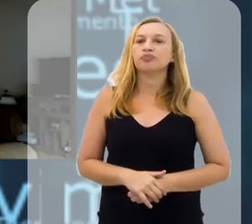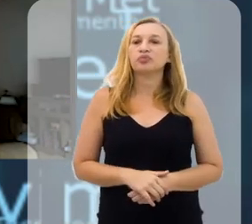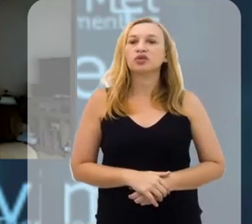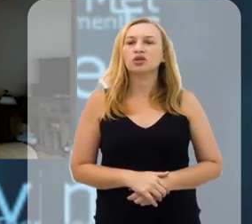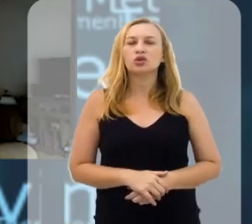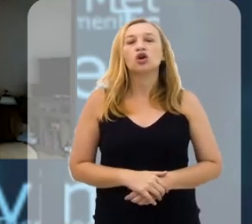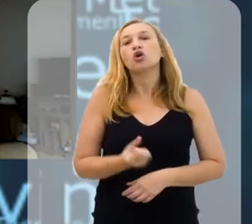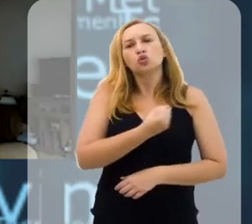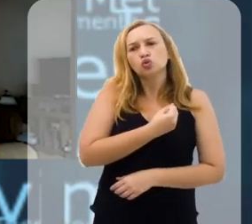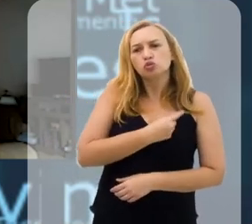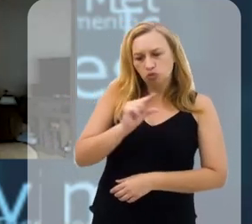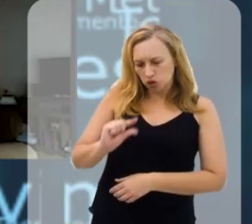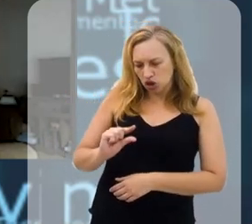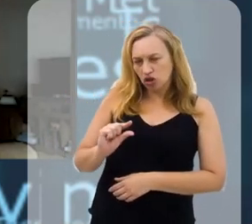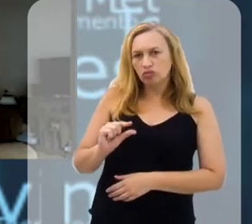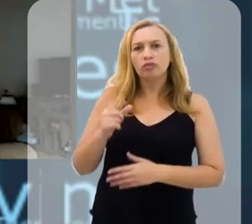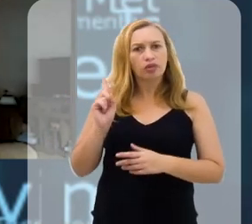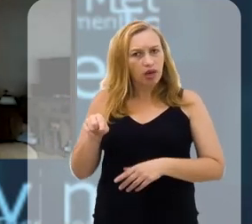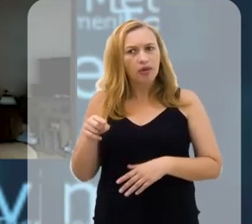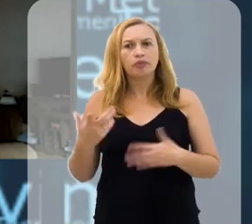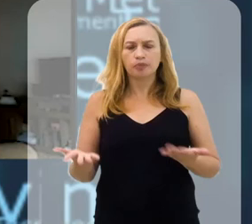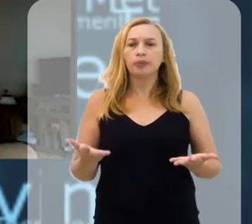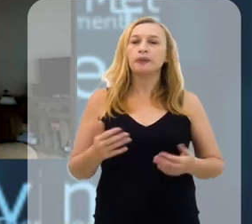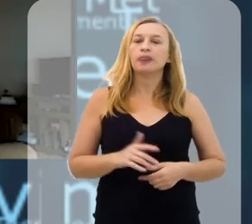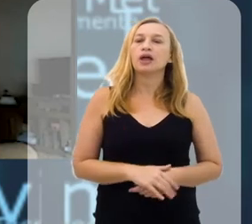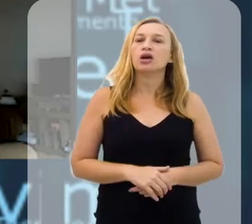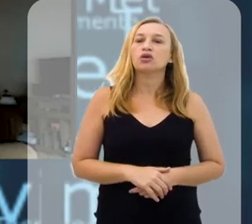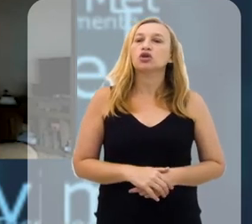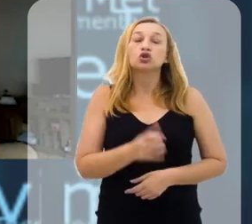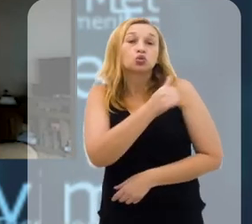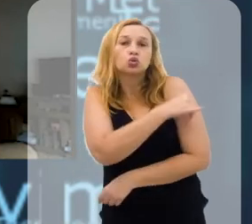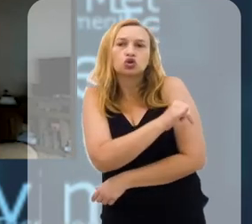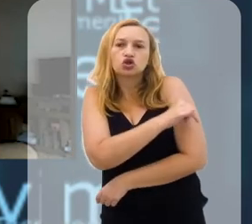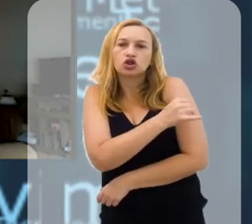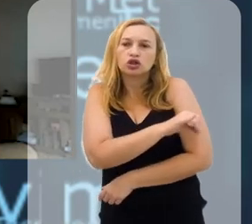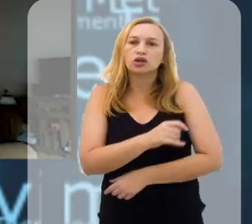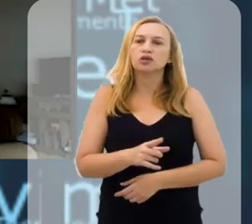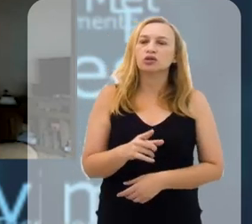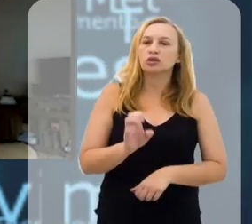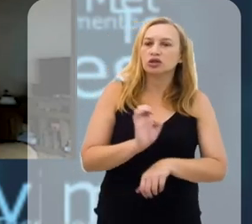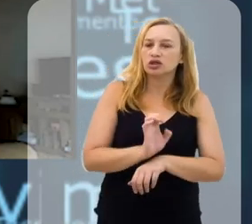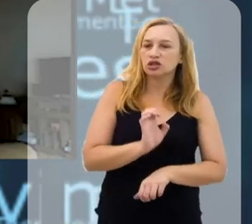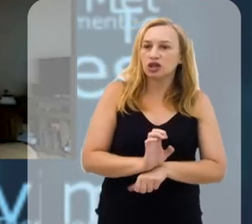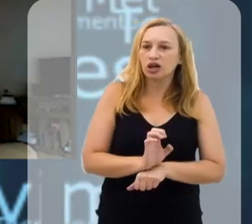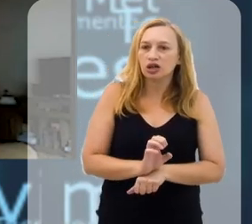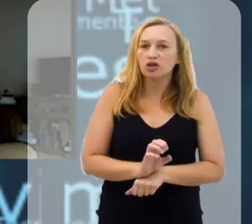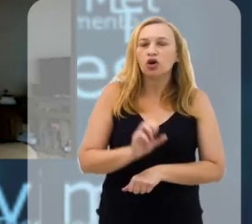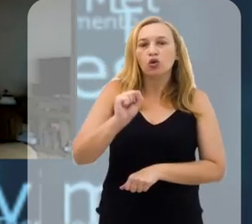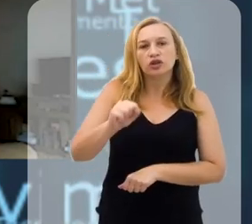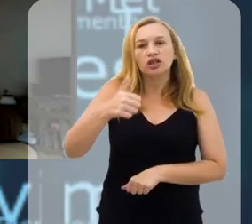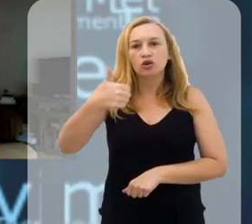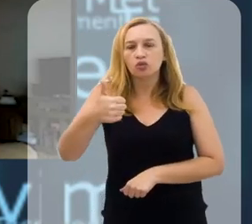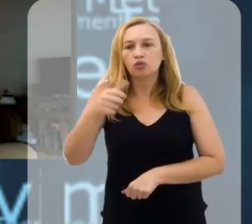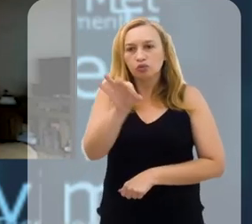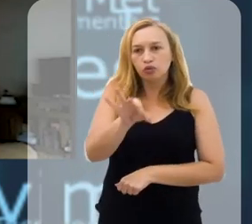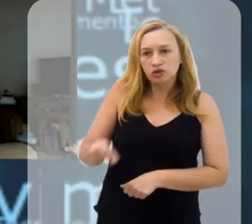são dirigidos por mulheres. Ainda é um número pequeno, né? No Rio de Janeiro, nosso